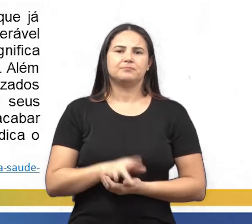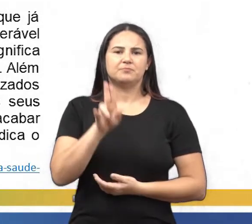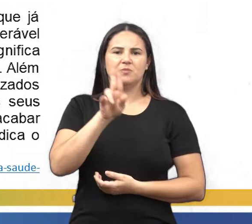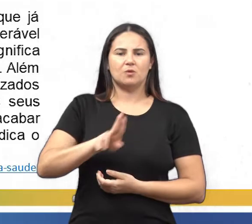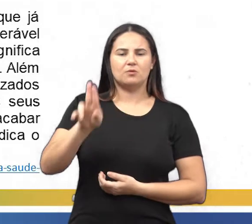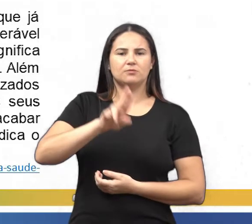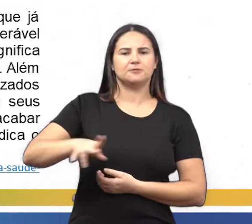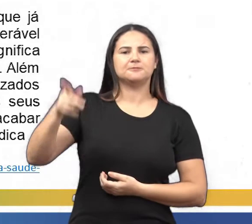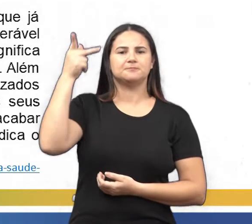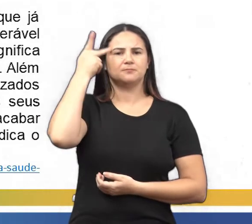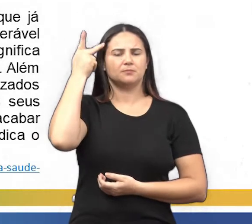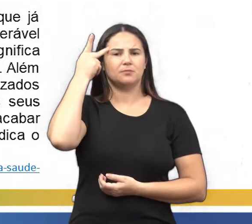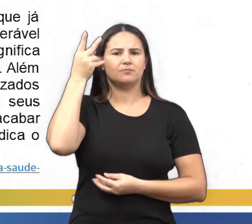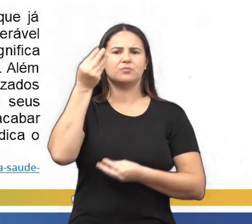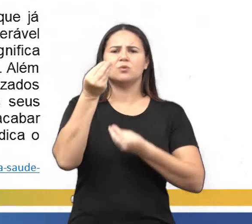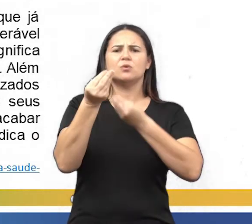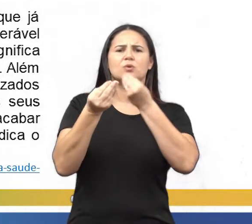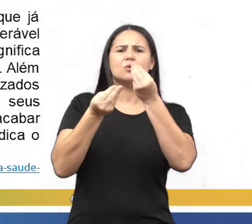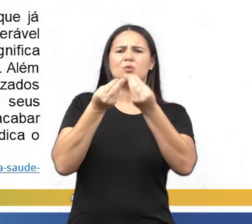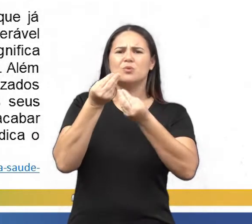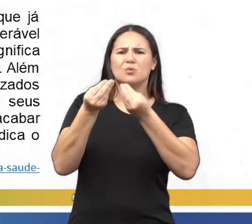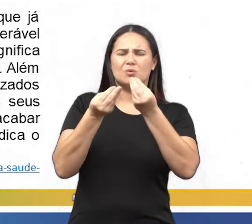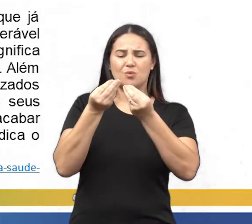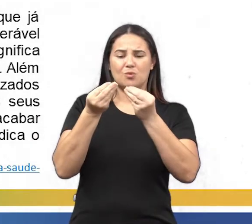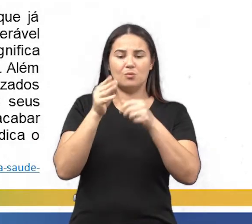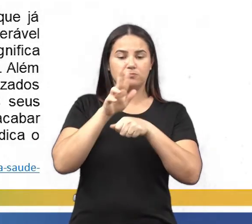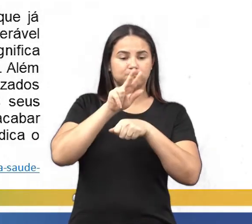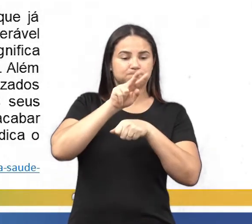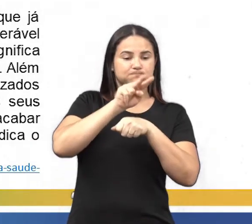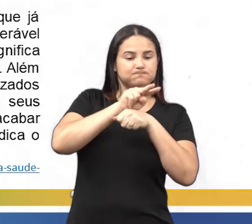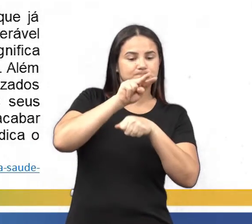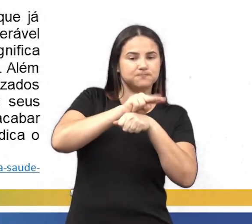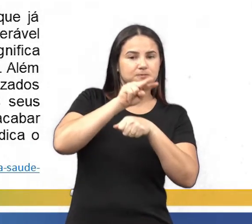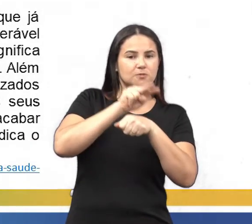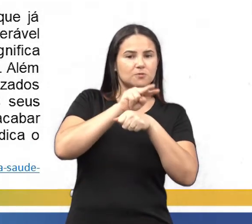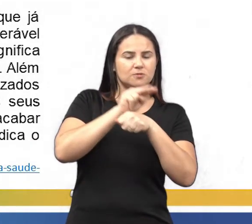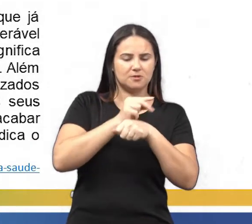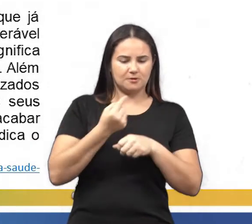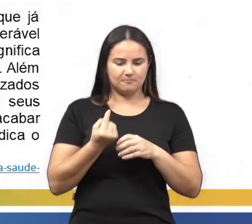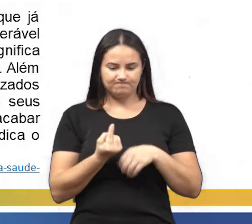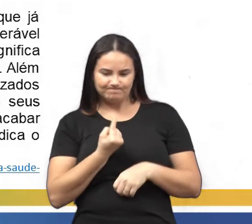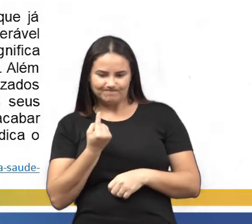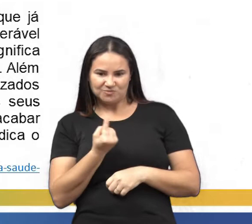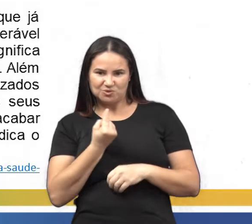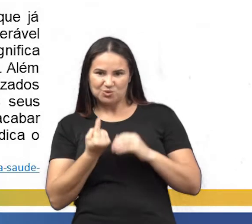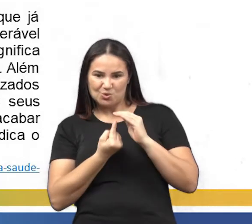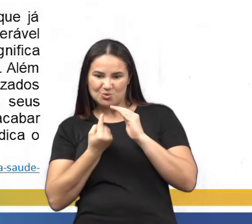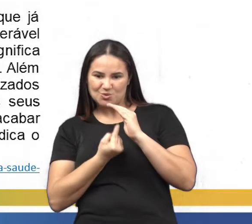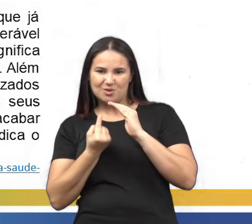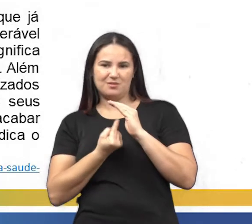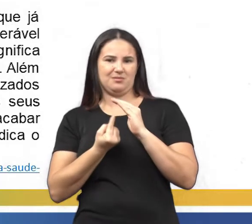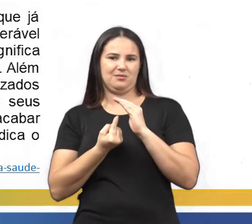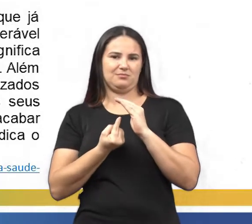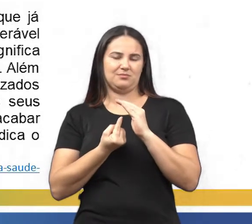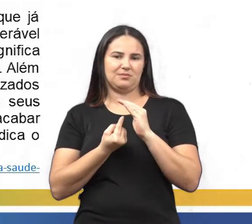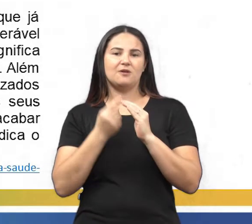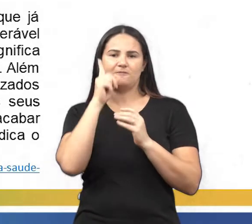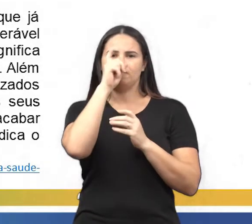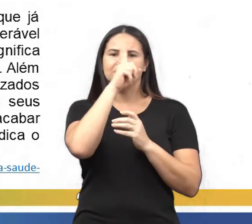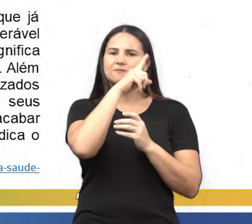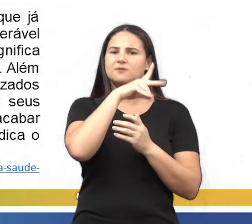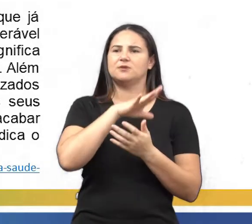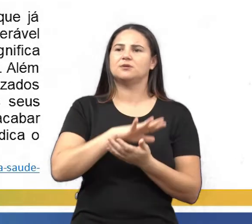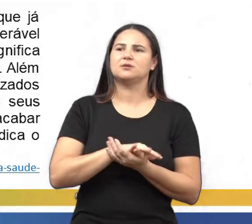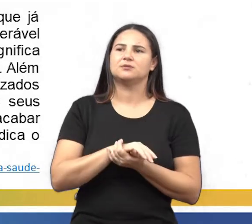Paulo, sobre como cuidar da solidão, ansiedade e depressão. Coisas que, em tempos de pandemia, elas se tornaram mais afloradas,